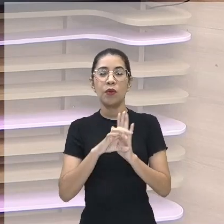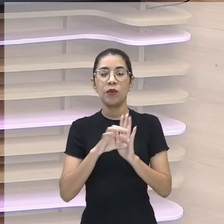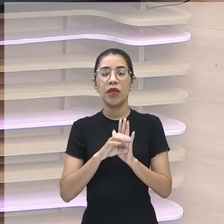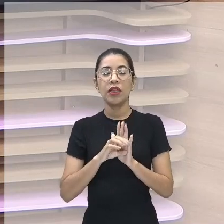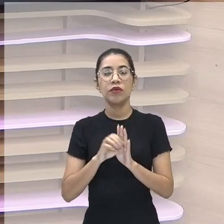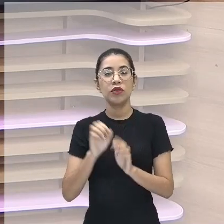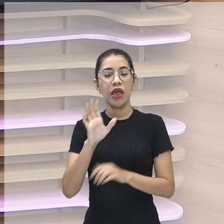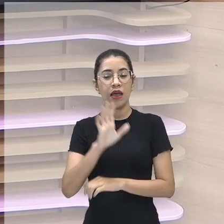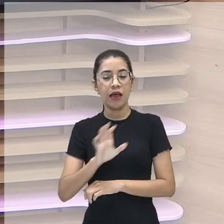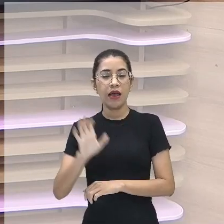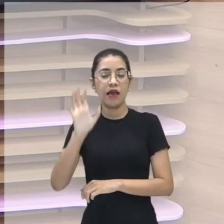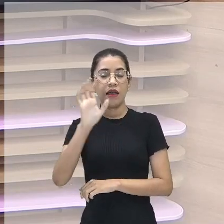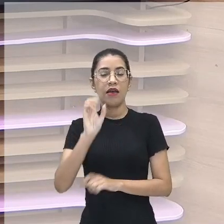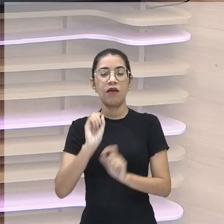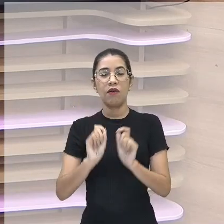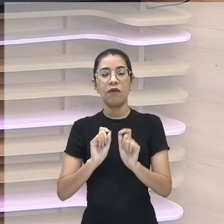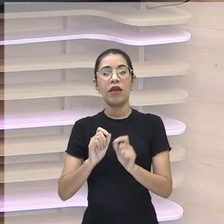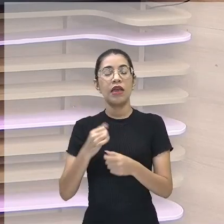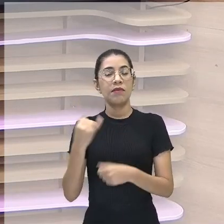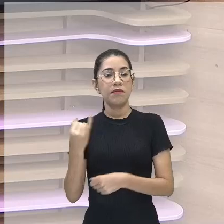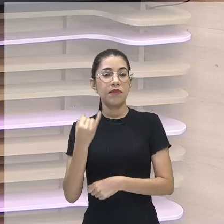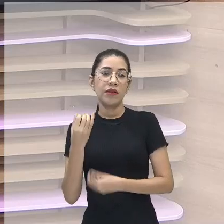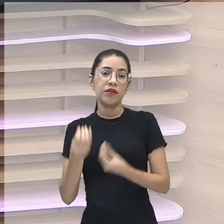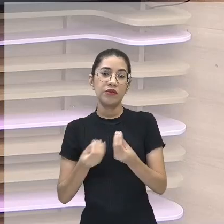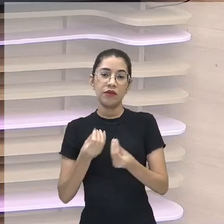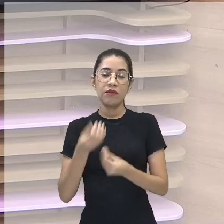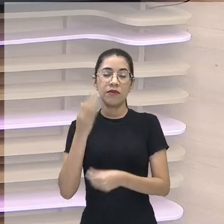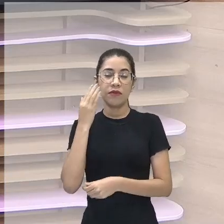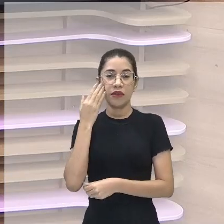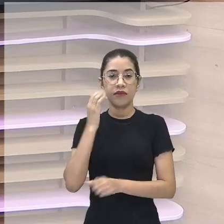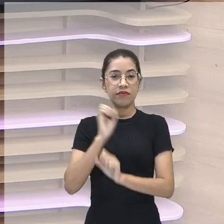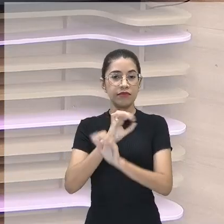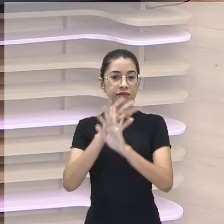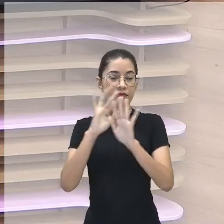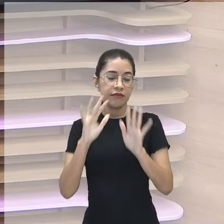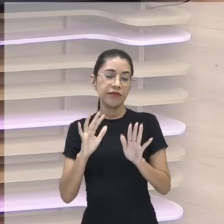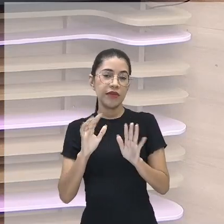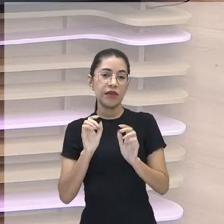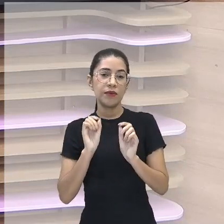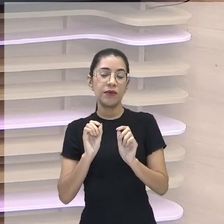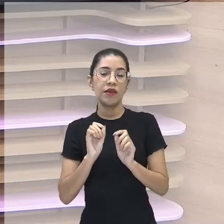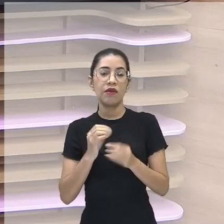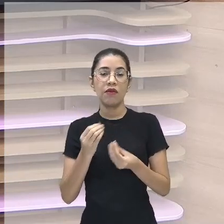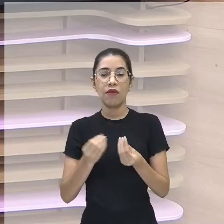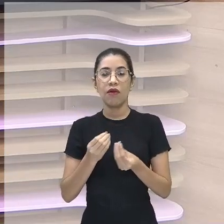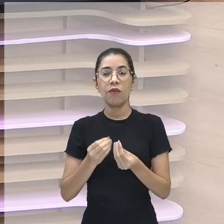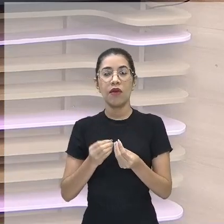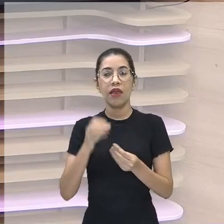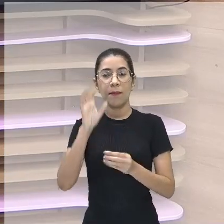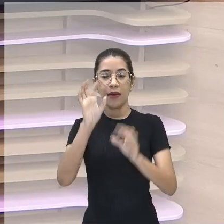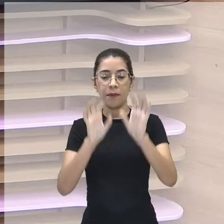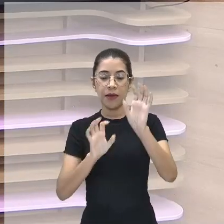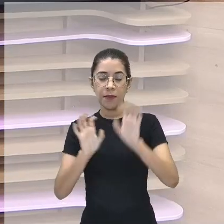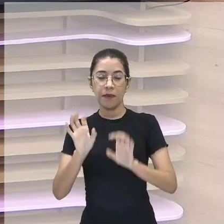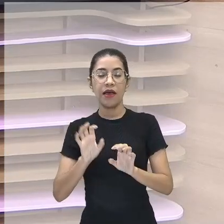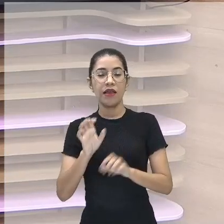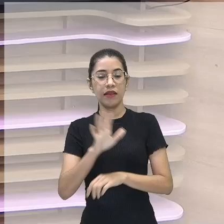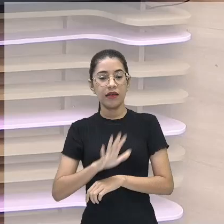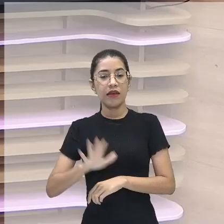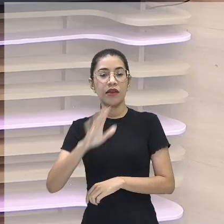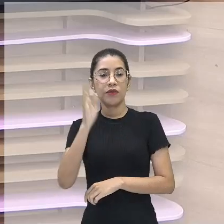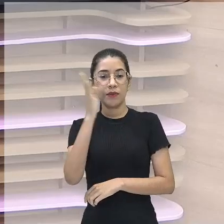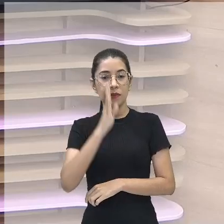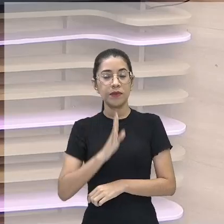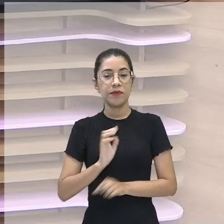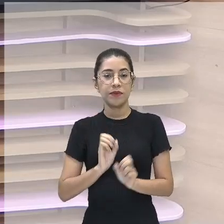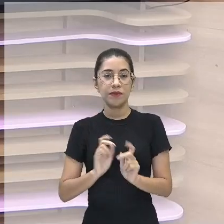muito importante para a gente ter esse entendimento sobre a regionalização do nosso espaço, tá